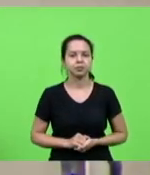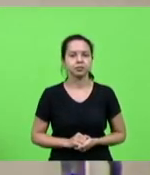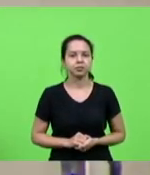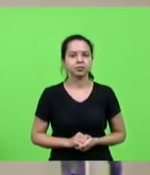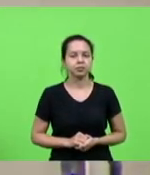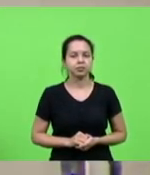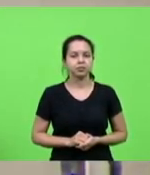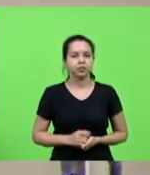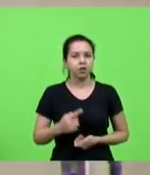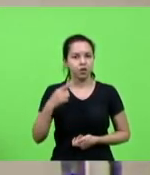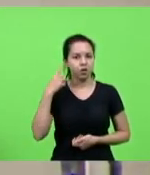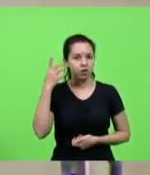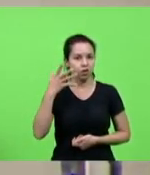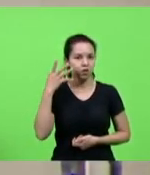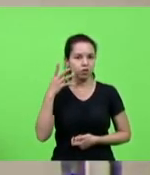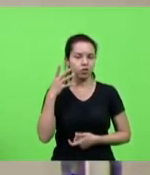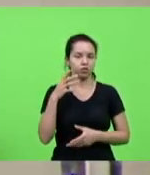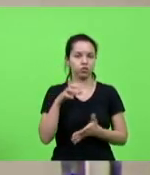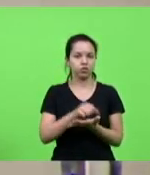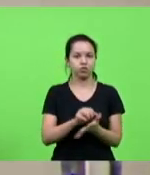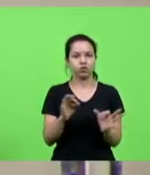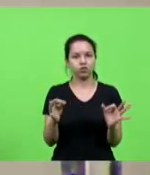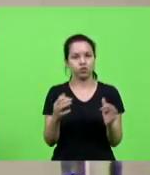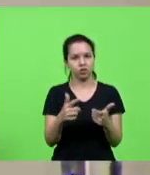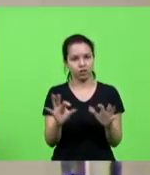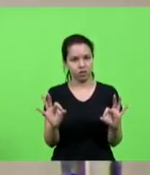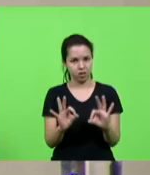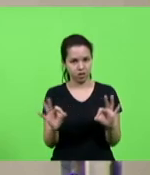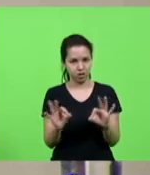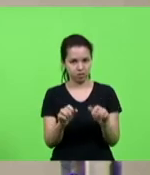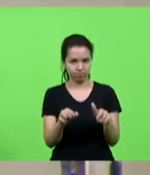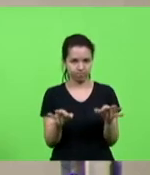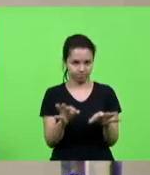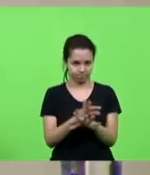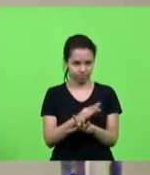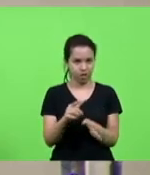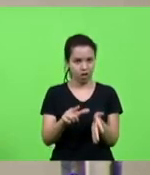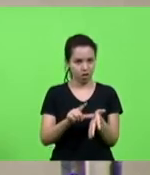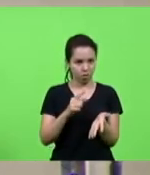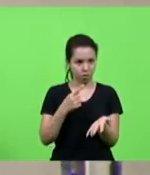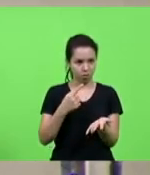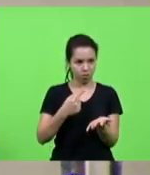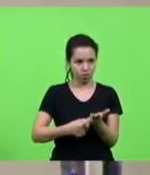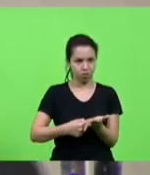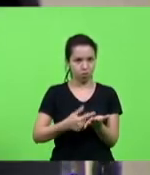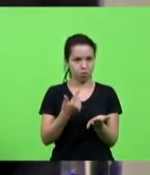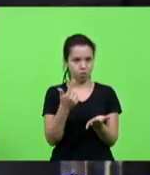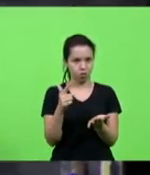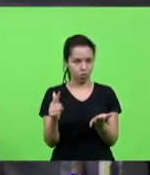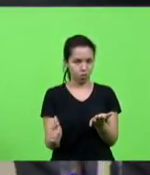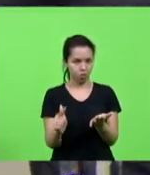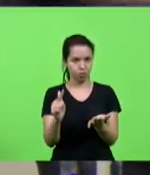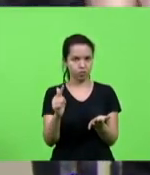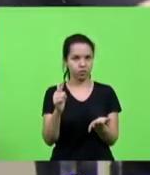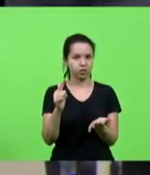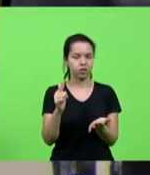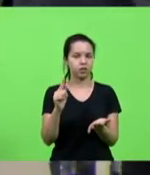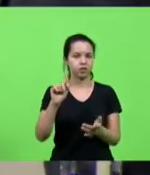Não havendo mais oradores inscritos, esta presidência, antes de encerrar a presente sessão, convoca outra ordinária